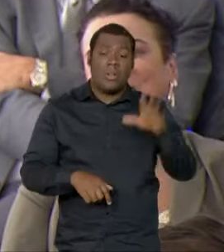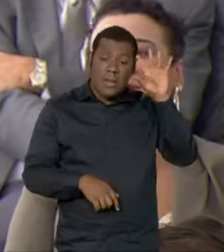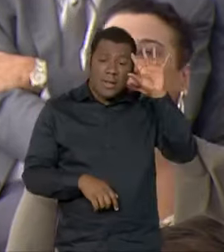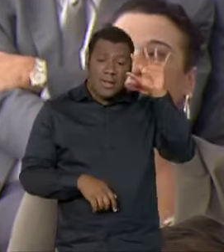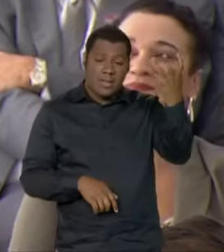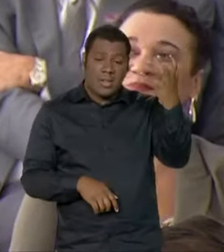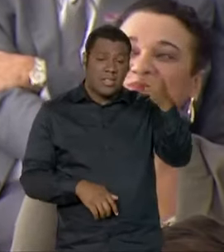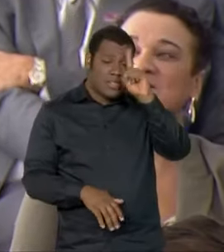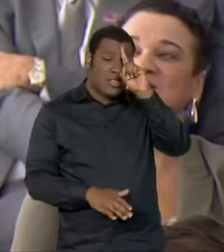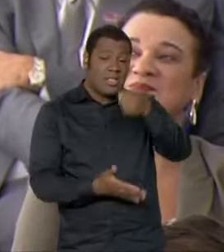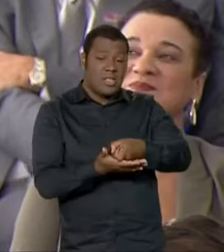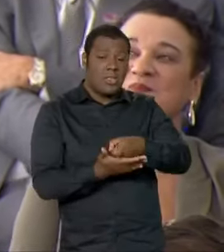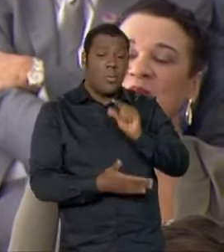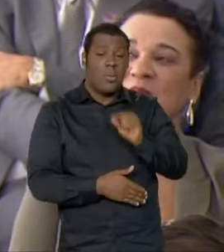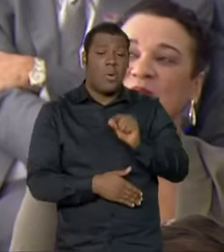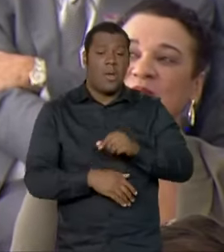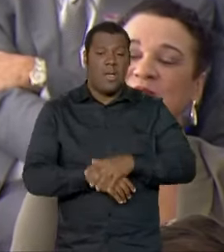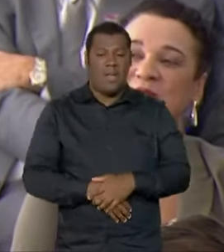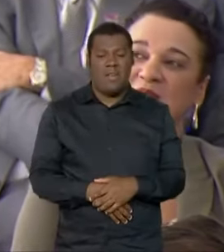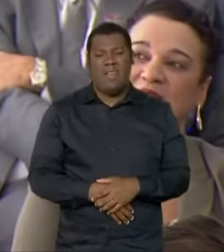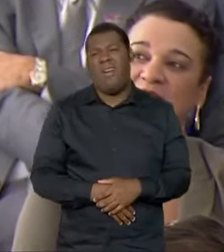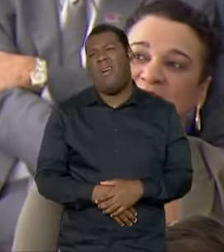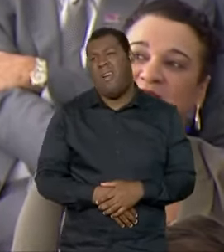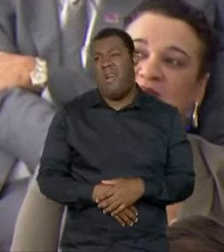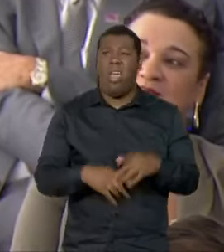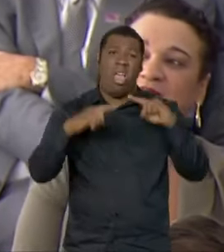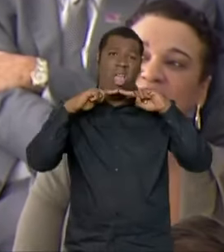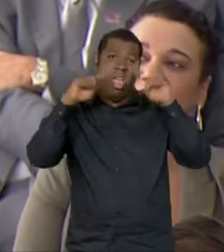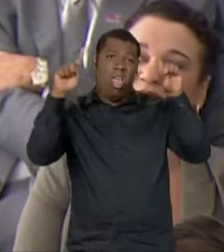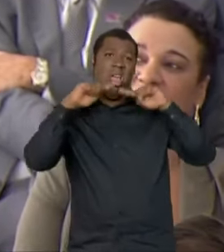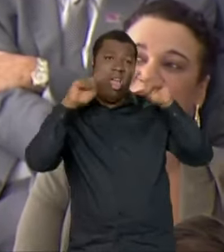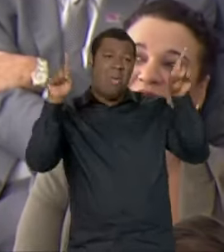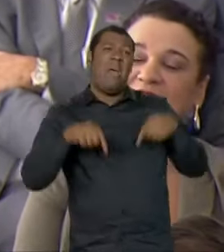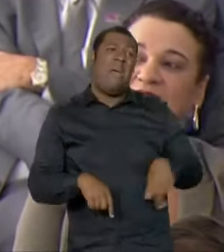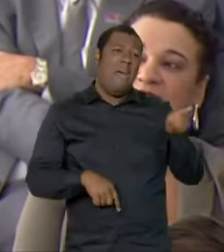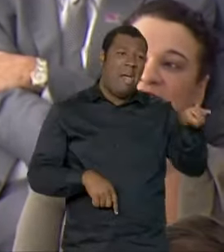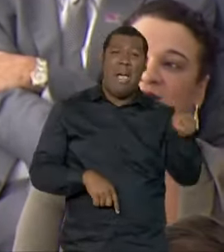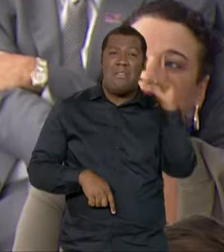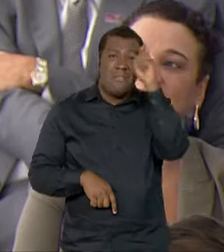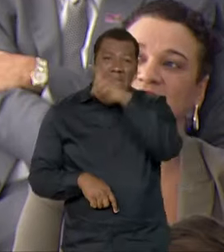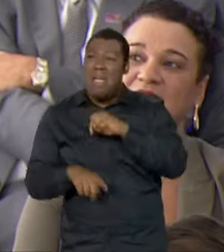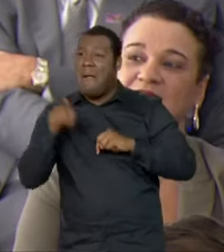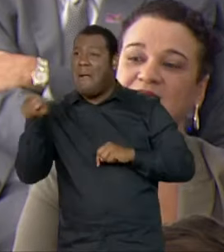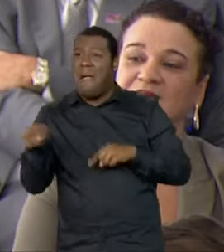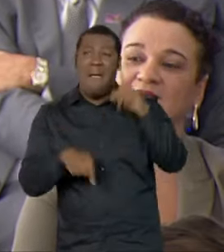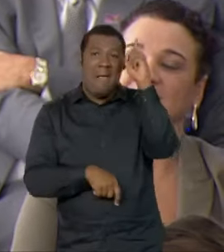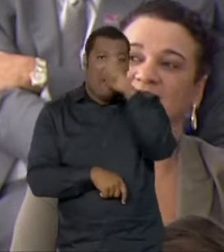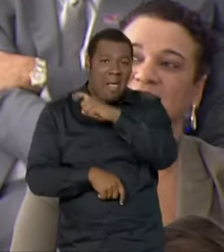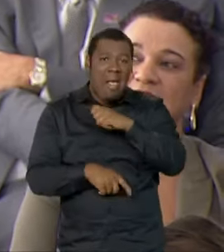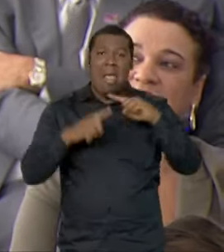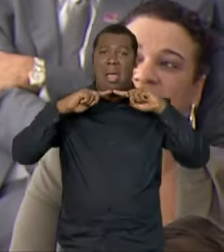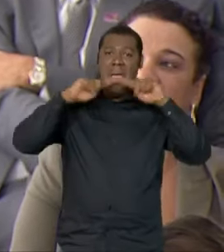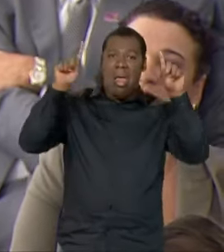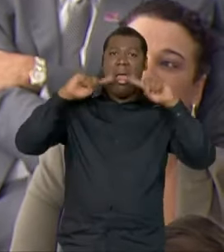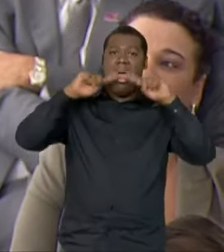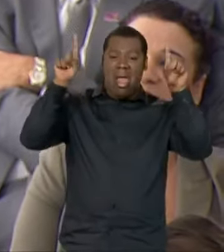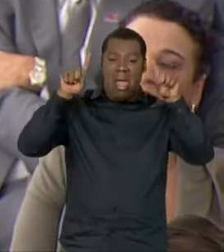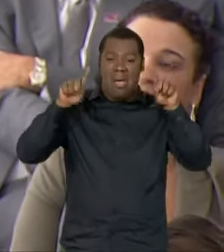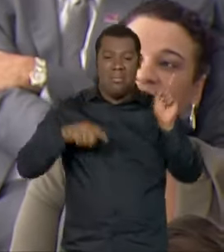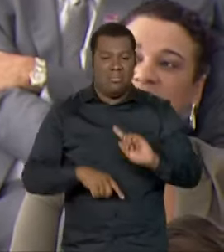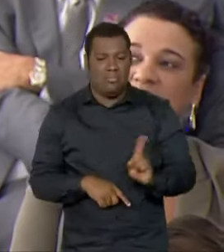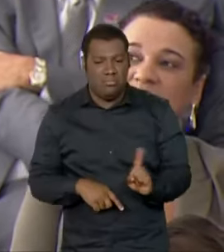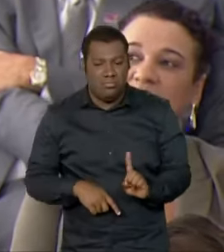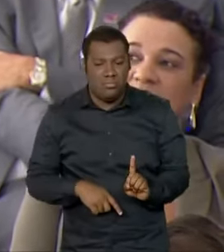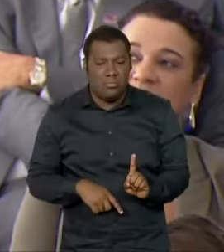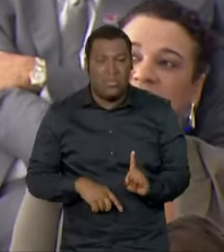decisão. A gente não vai ficar lamentando o que é difícil, o que a gente não controla. A gente vai fazer aquilo que